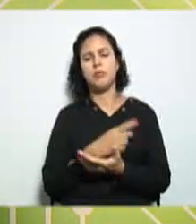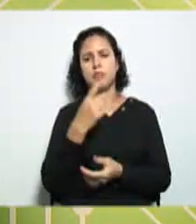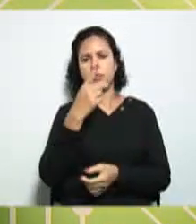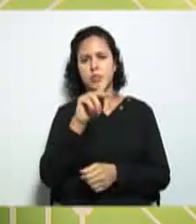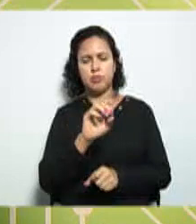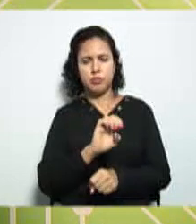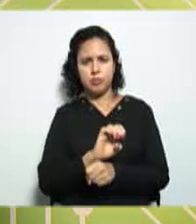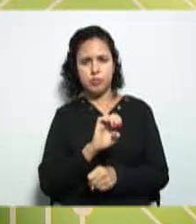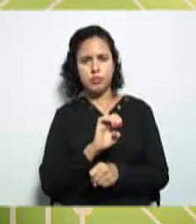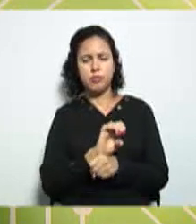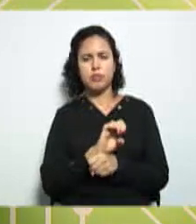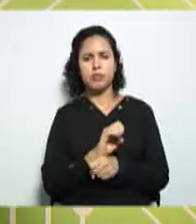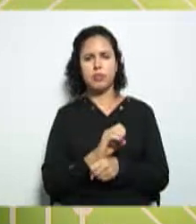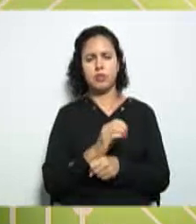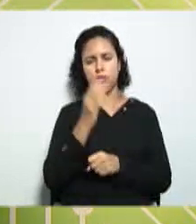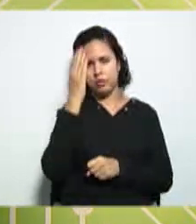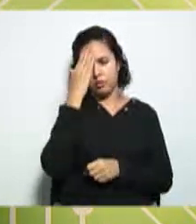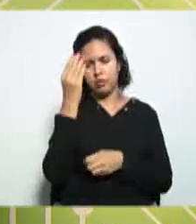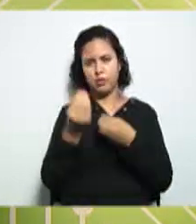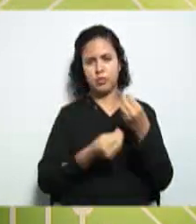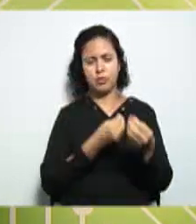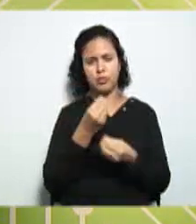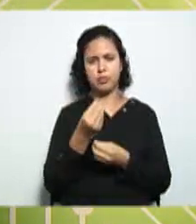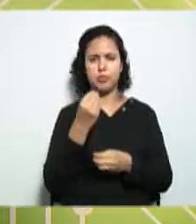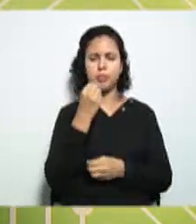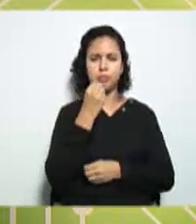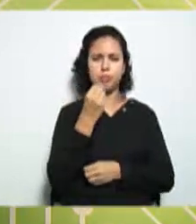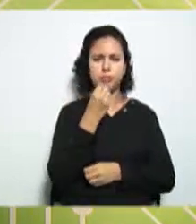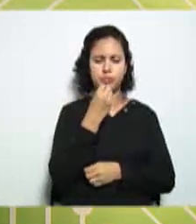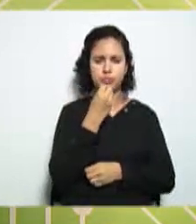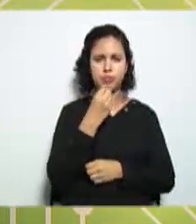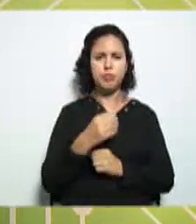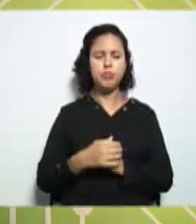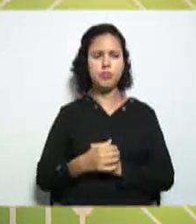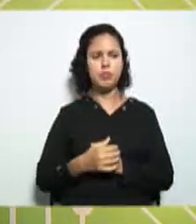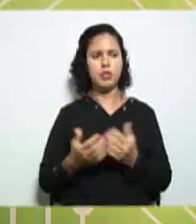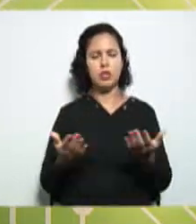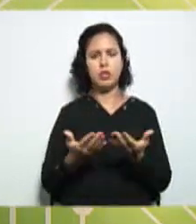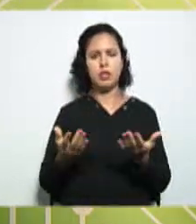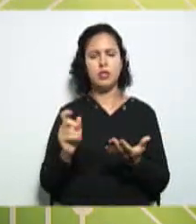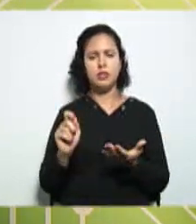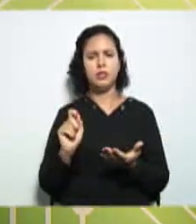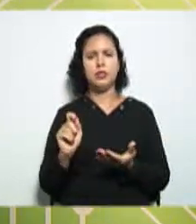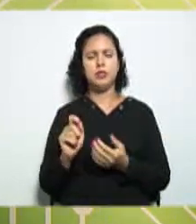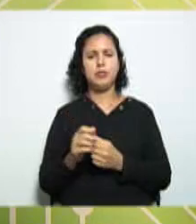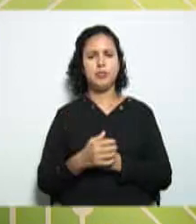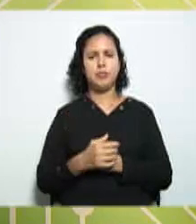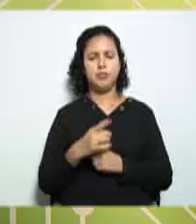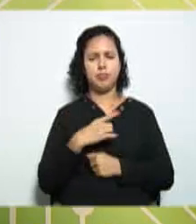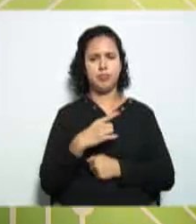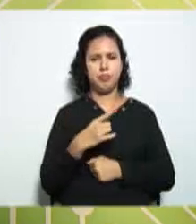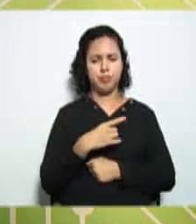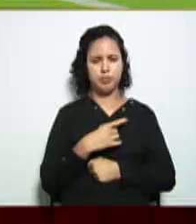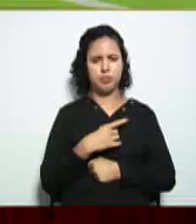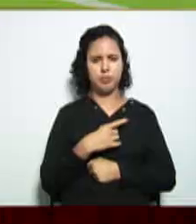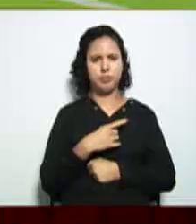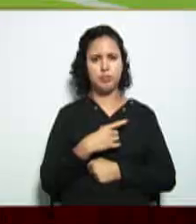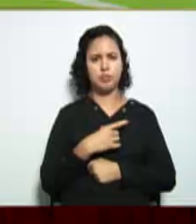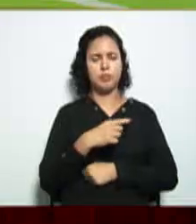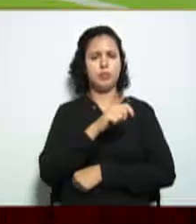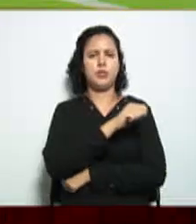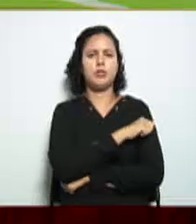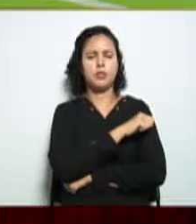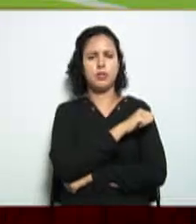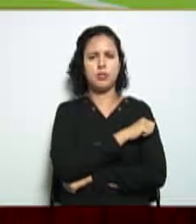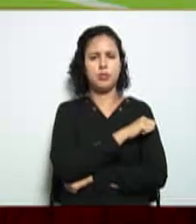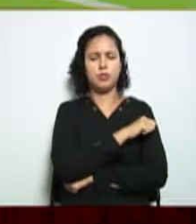você saber como é que você pode tirar melhor proveito disso. E agora, professora, o que nós temos? O aluno